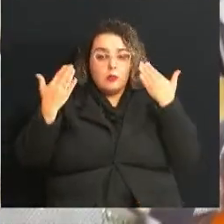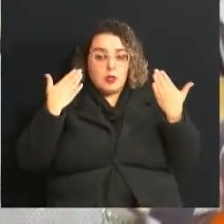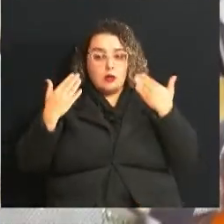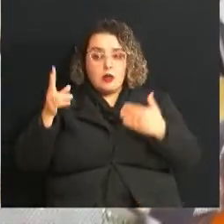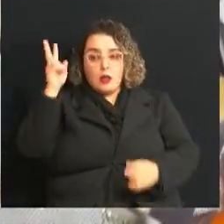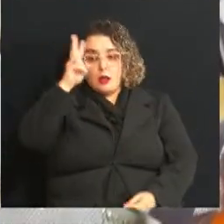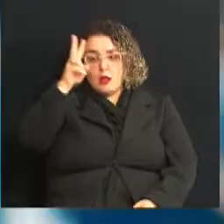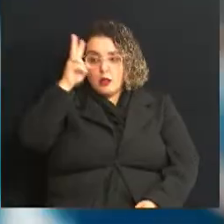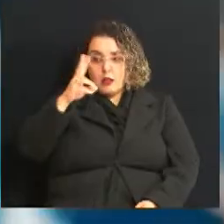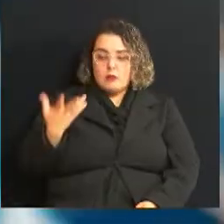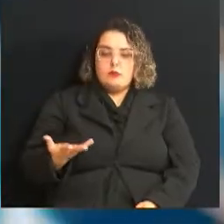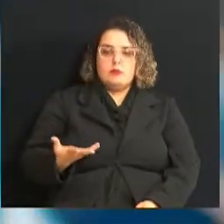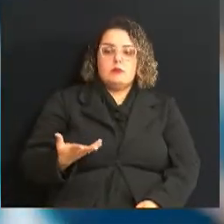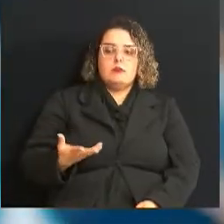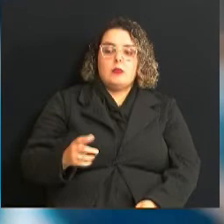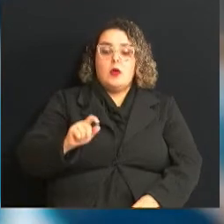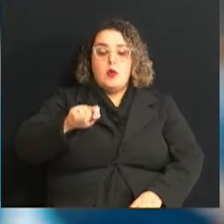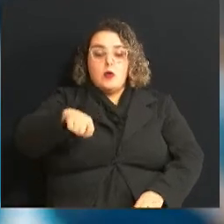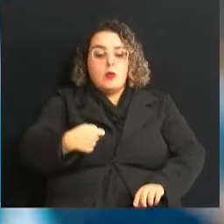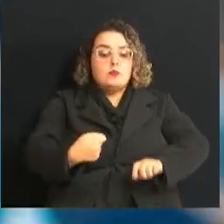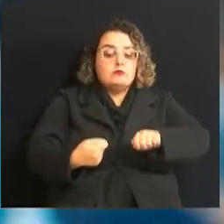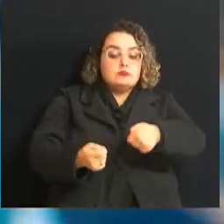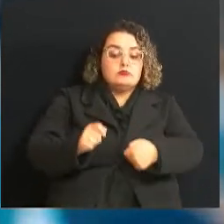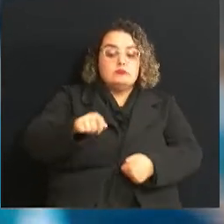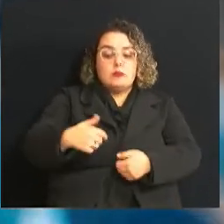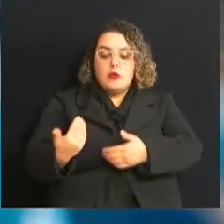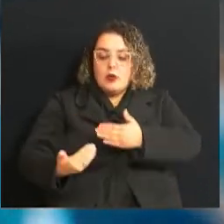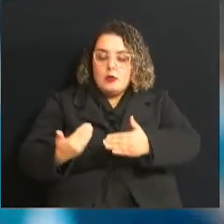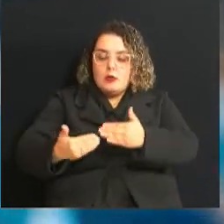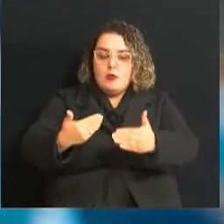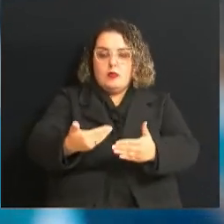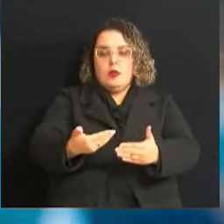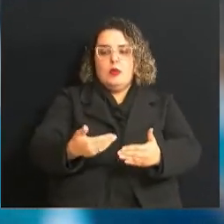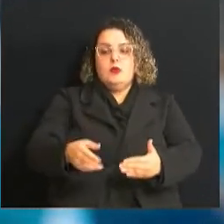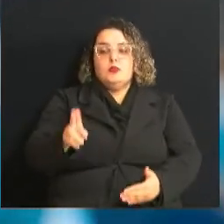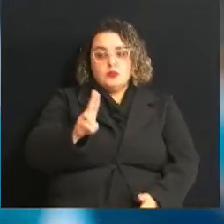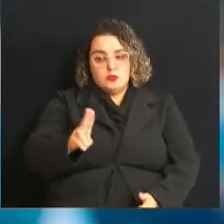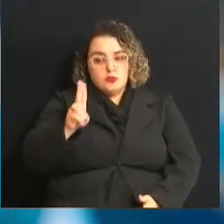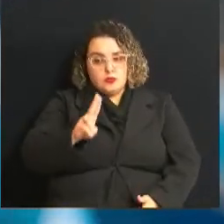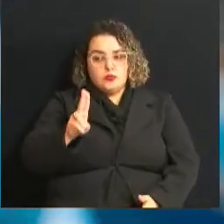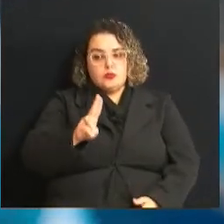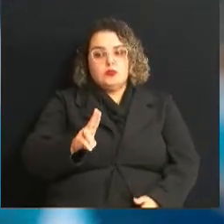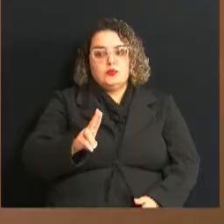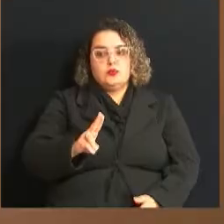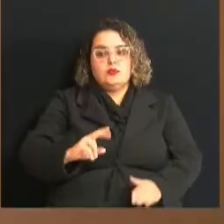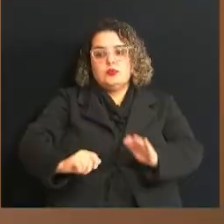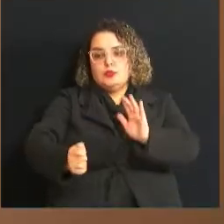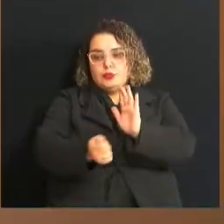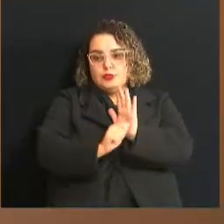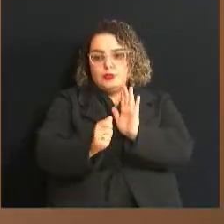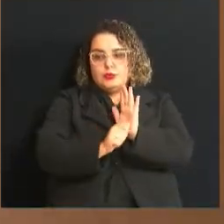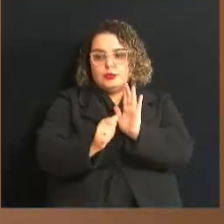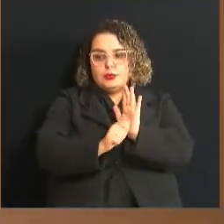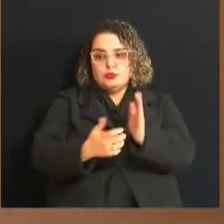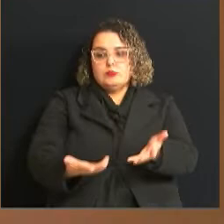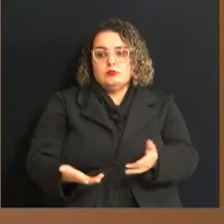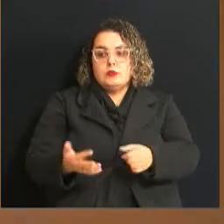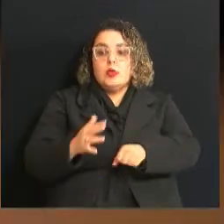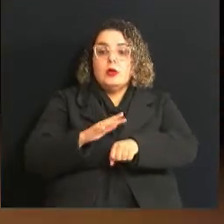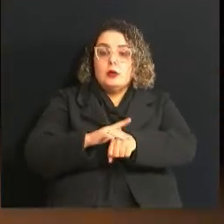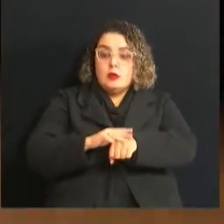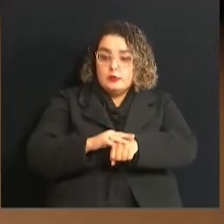os sinais e o processo que acontece no uso contínuo das drogas, inclusive as doenças